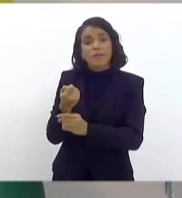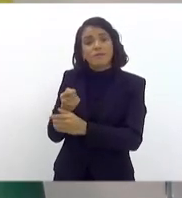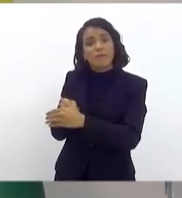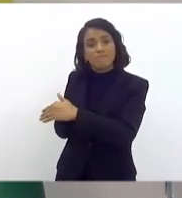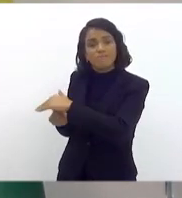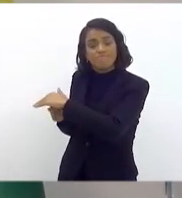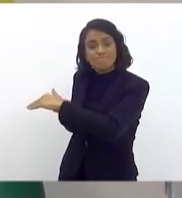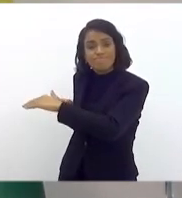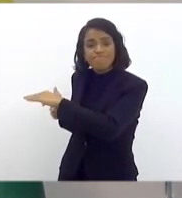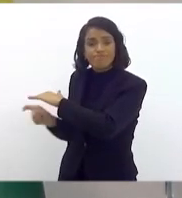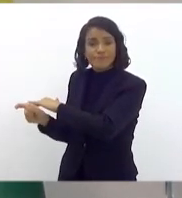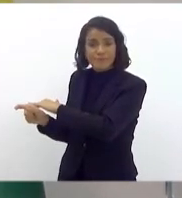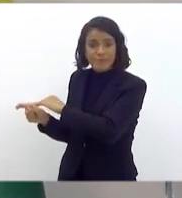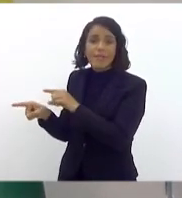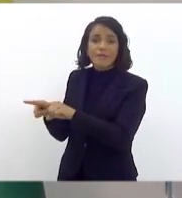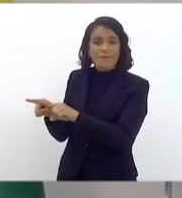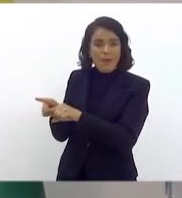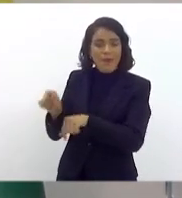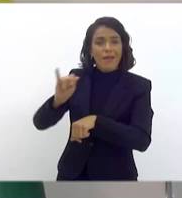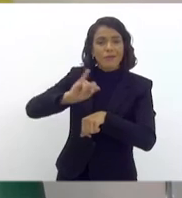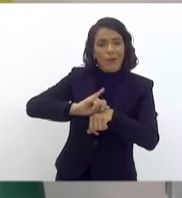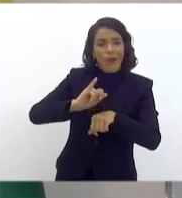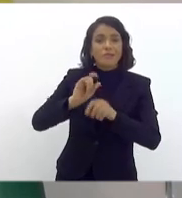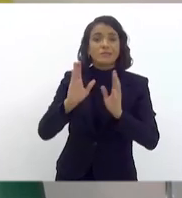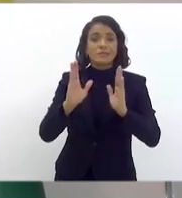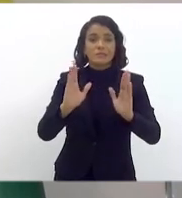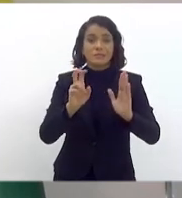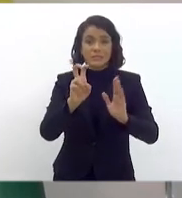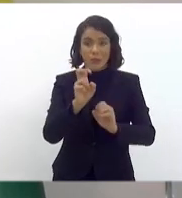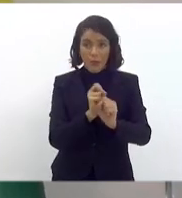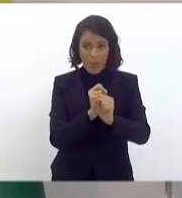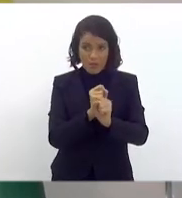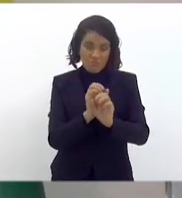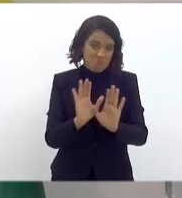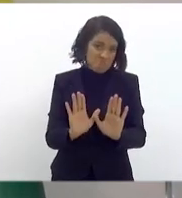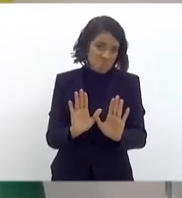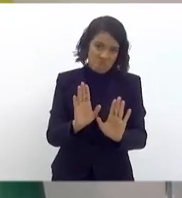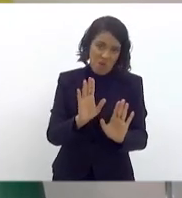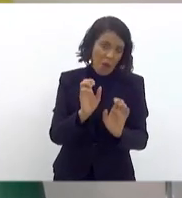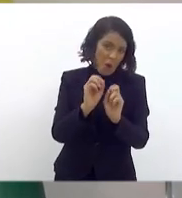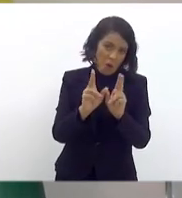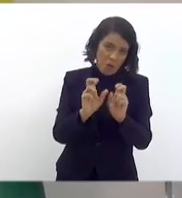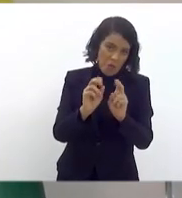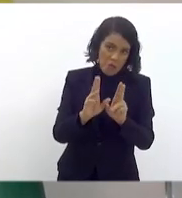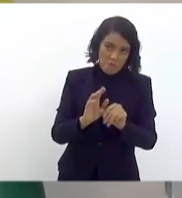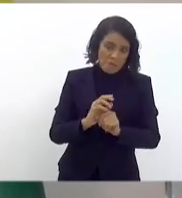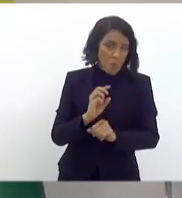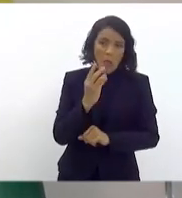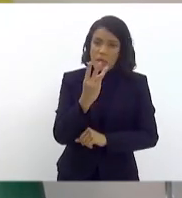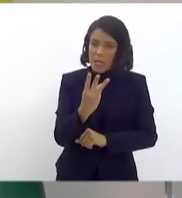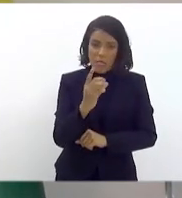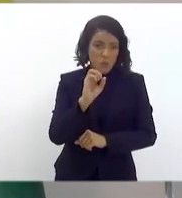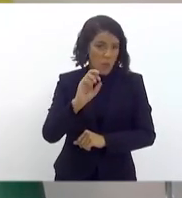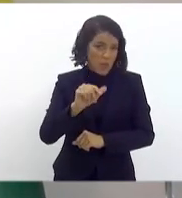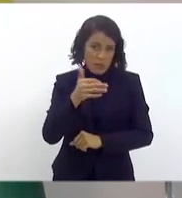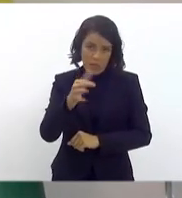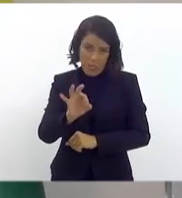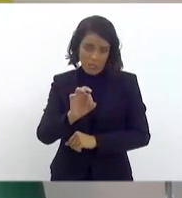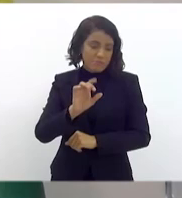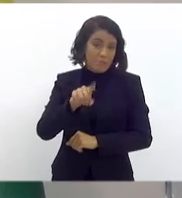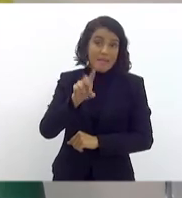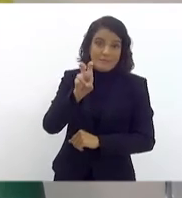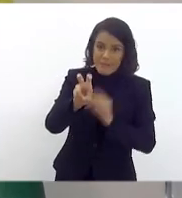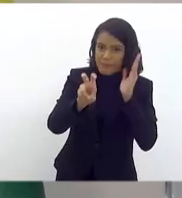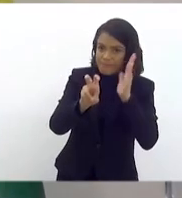permanecer retidos e à disposição dos titulares pelo período de 5 anos. Então, esse já é o valor, não são 3, não são 10, são 5. Devendo